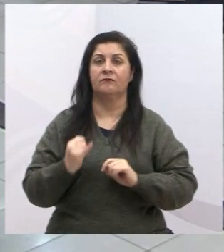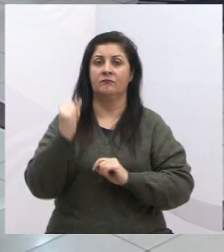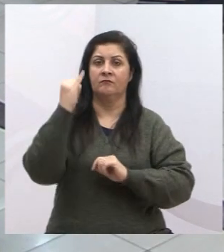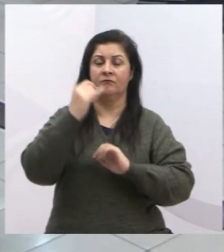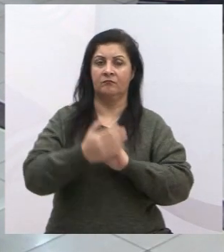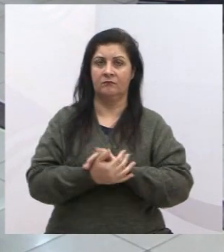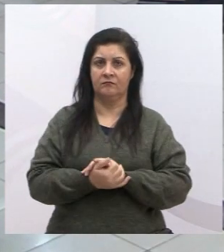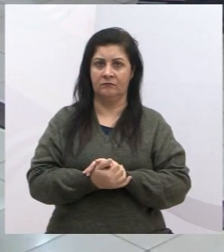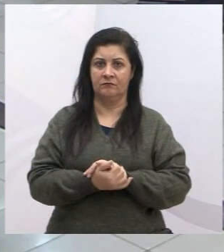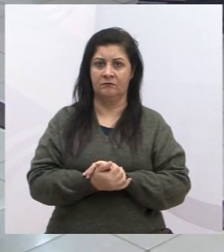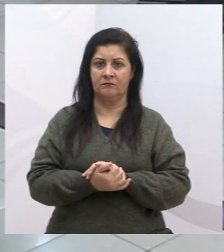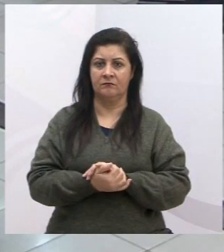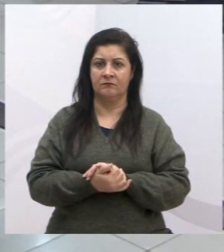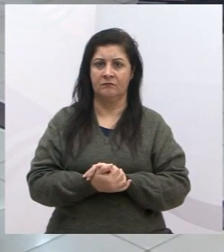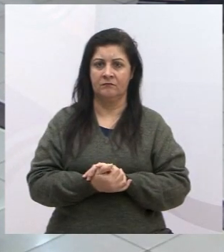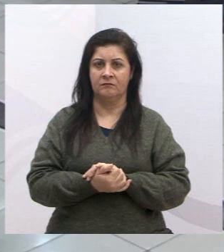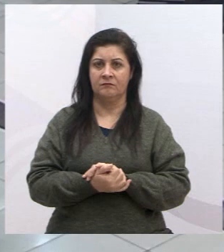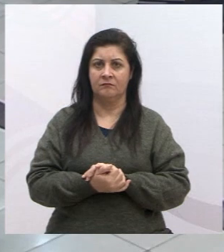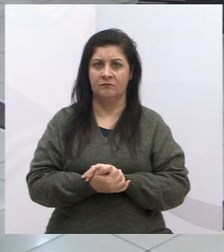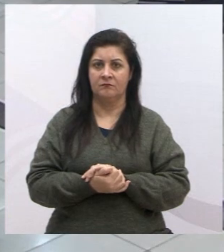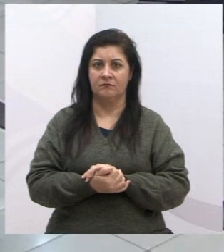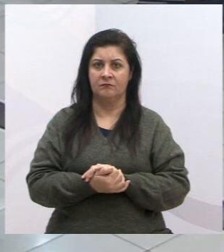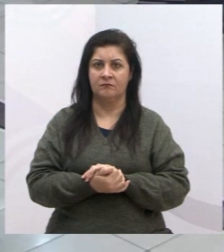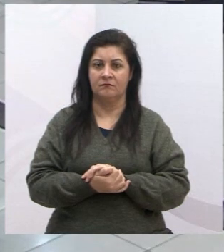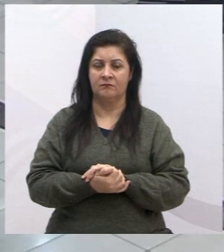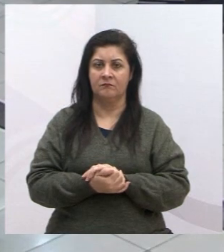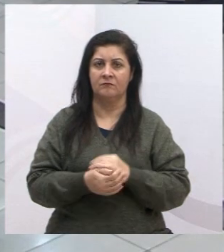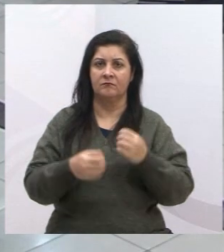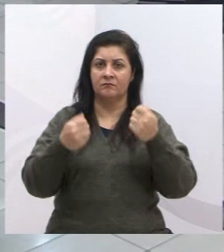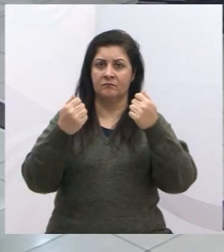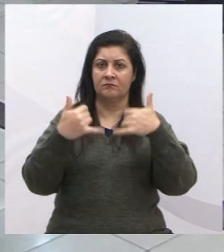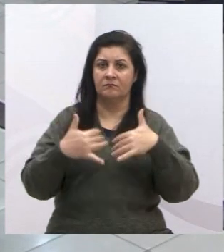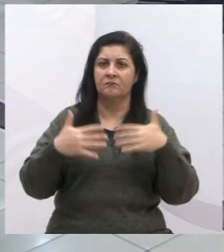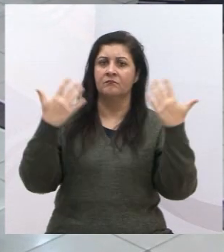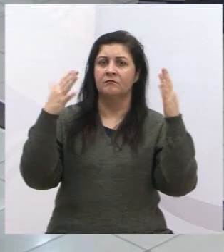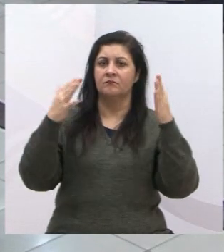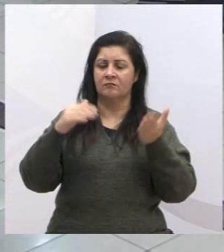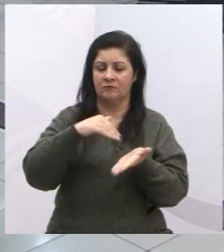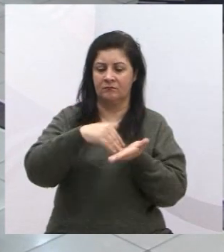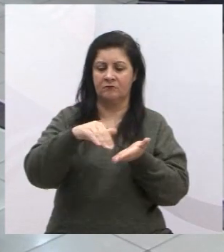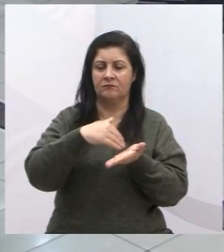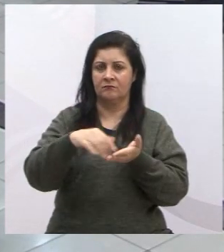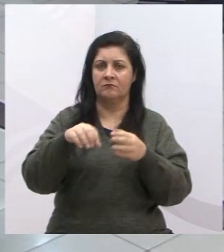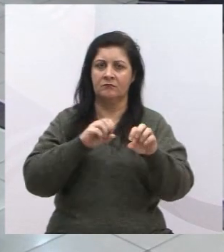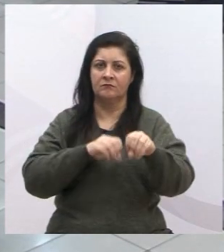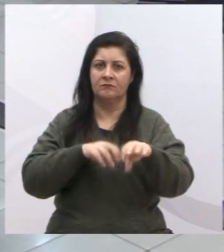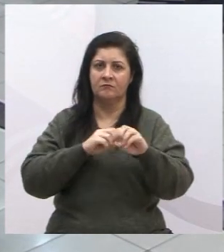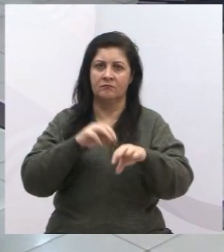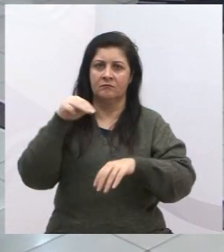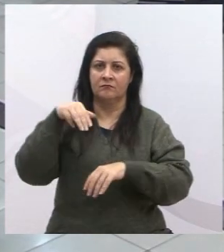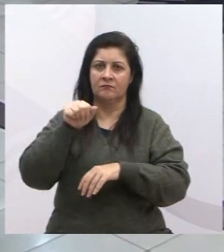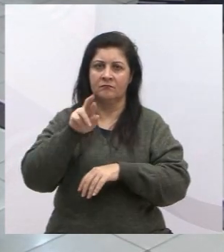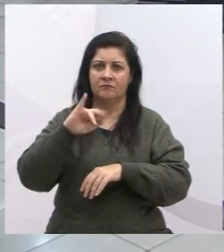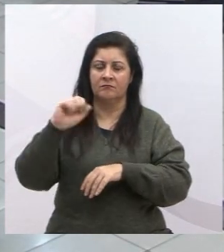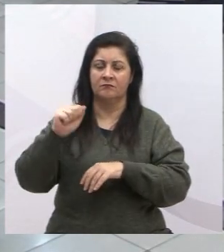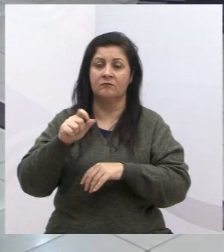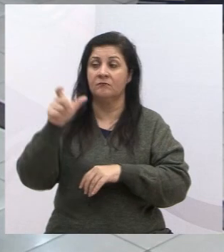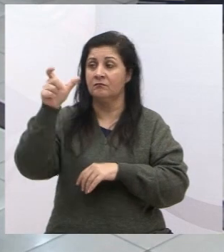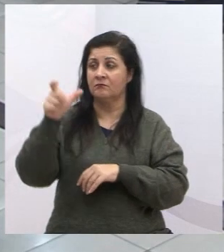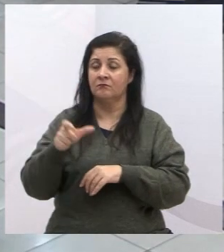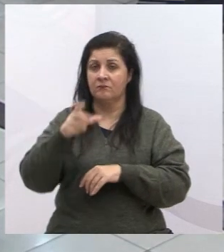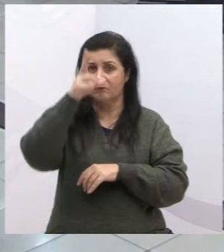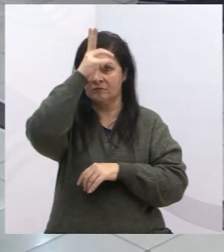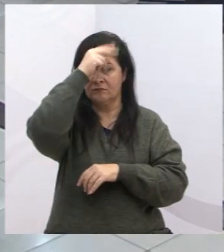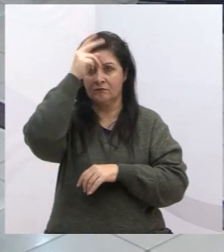eu queria dizer aqui que, nesse aspecto, quero aqui parabenizar a Maria Tereza, secretária de Educação, o prefeito Isaías, que